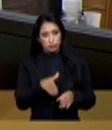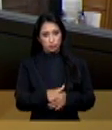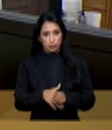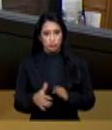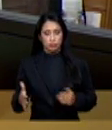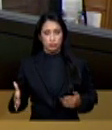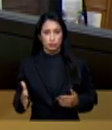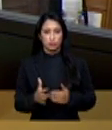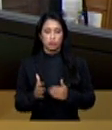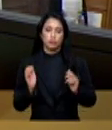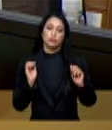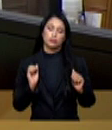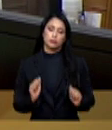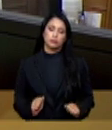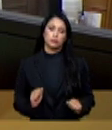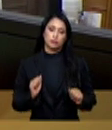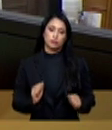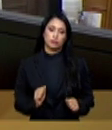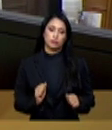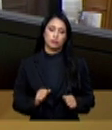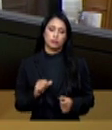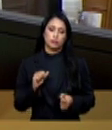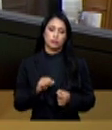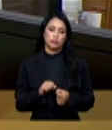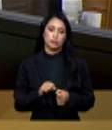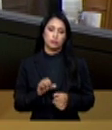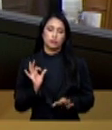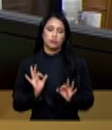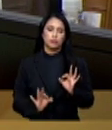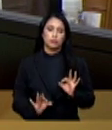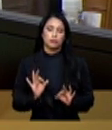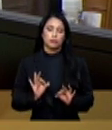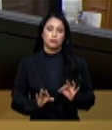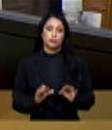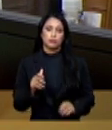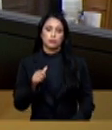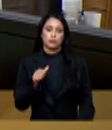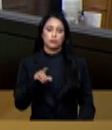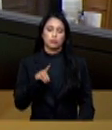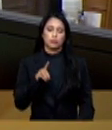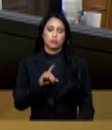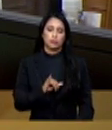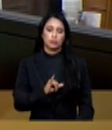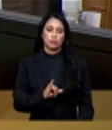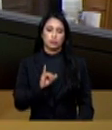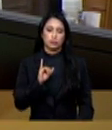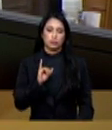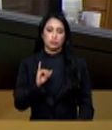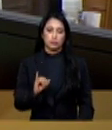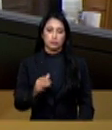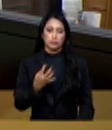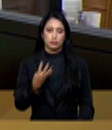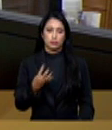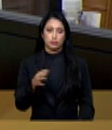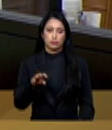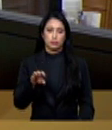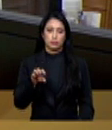os possibilidades estabelecidos no julgamento da ação direta de inconstitucionalidade